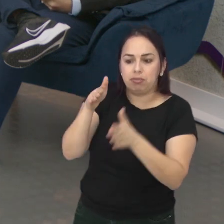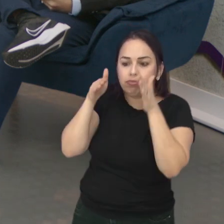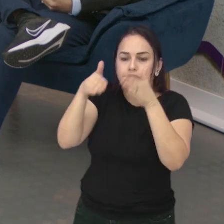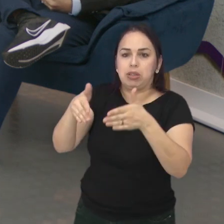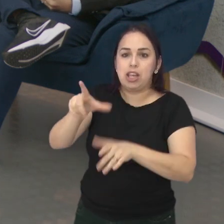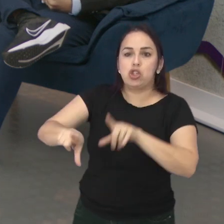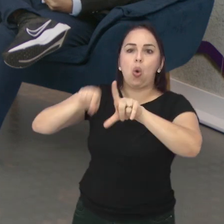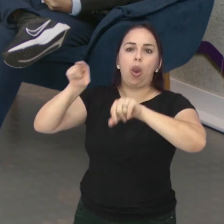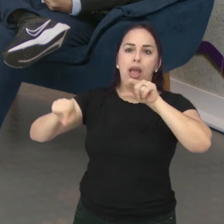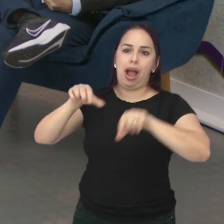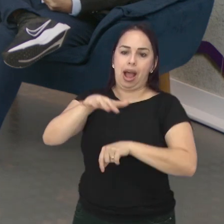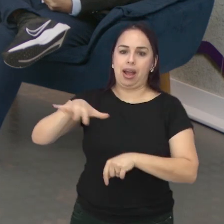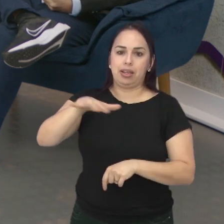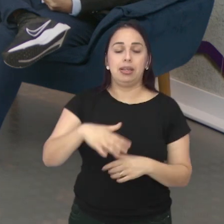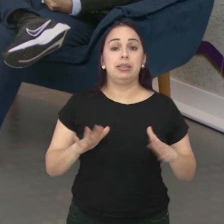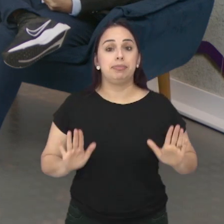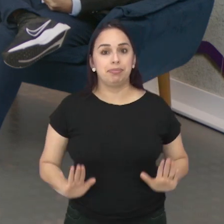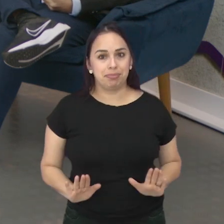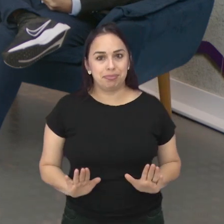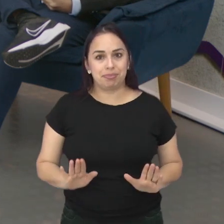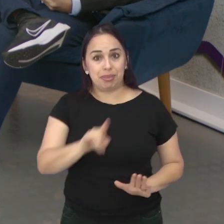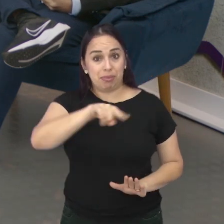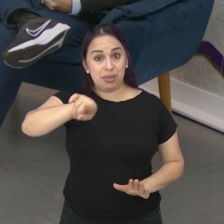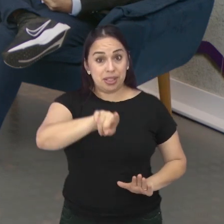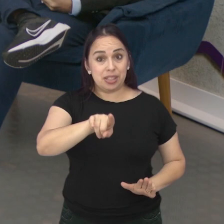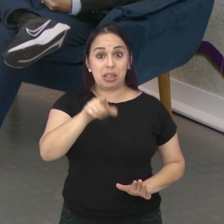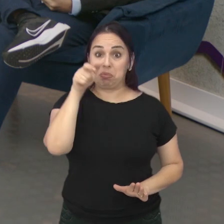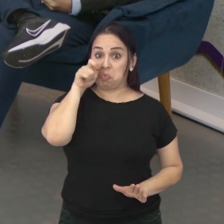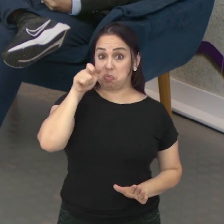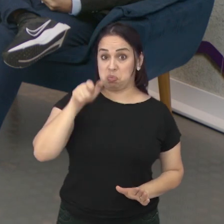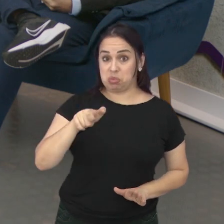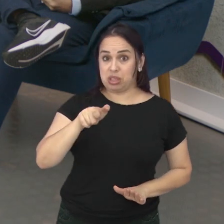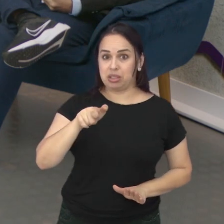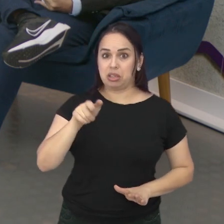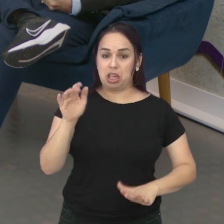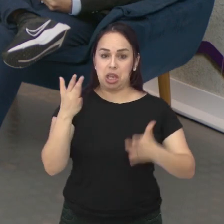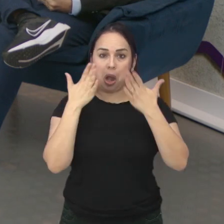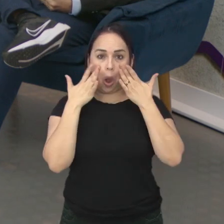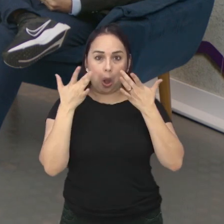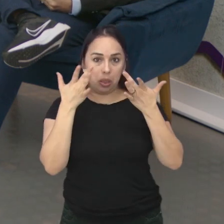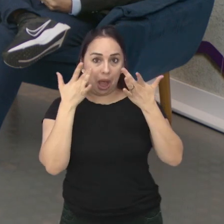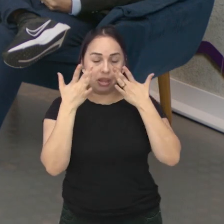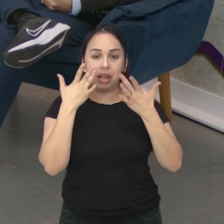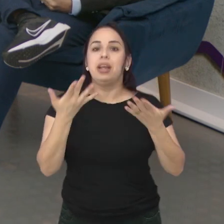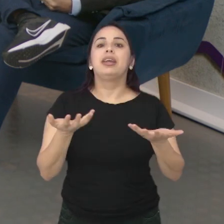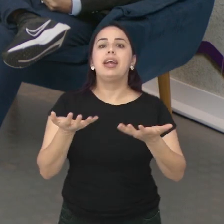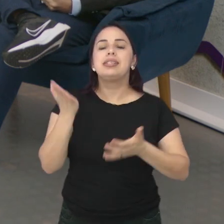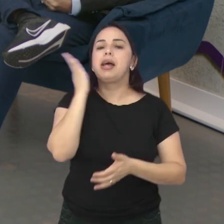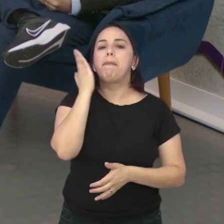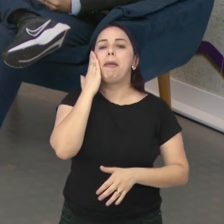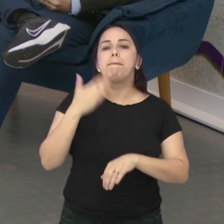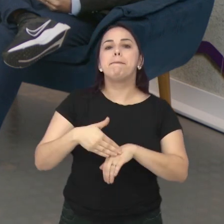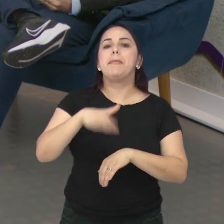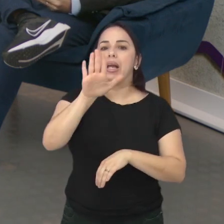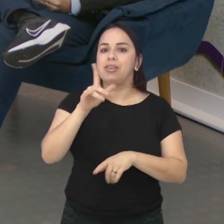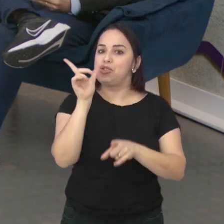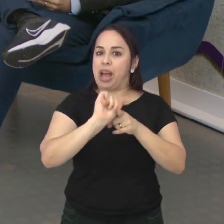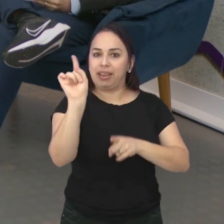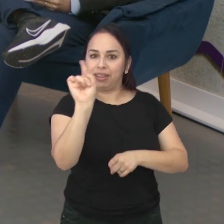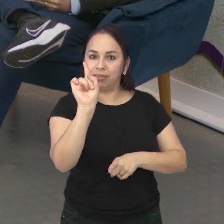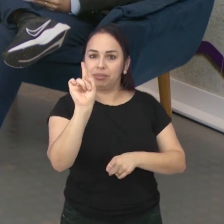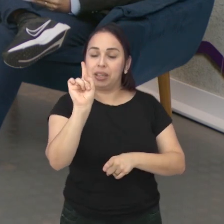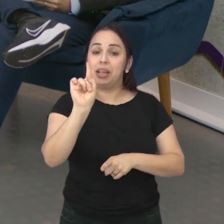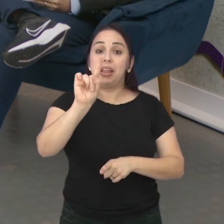nicho que você quer seguir. Tem que escolher. É isso aí. Mas, para você que se interessou pelo teatro e quer saber mais sobre a